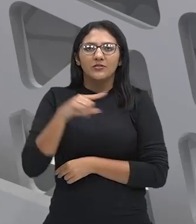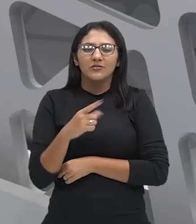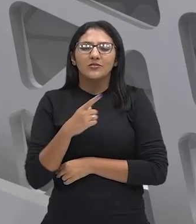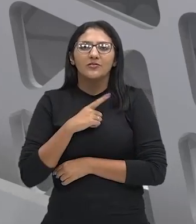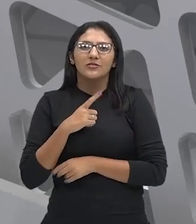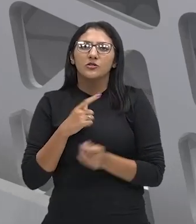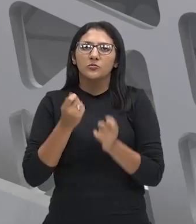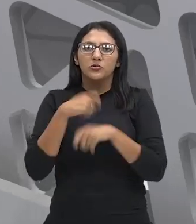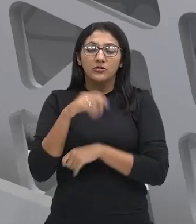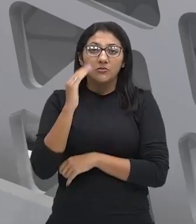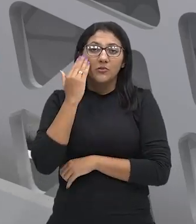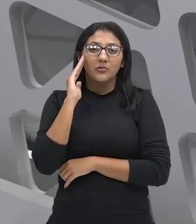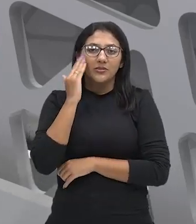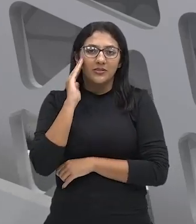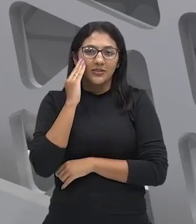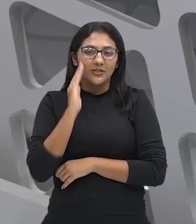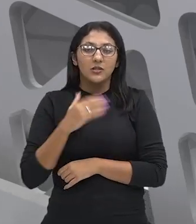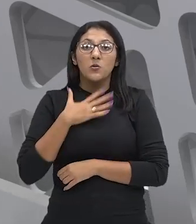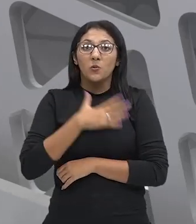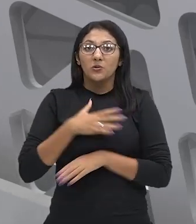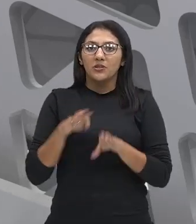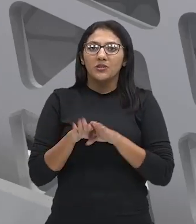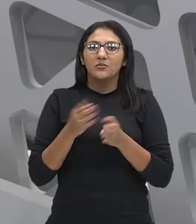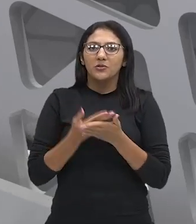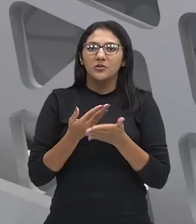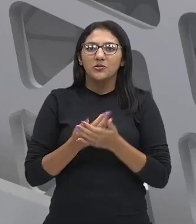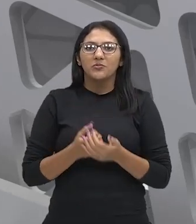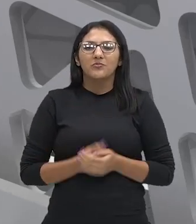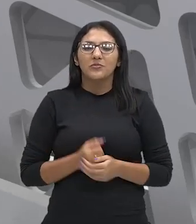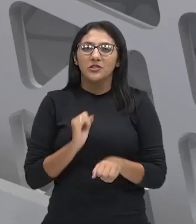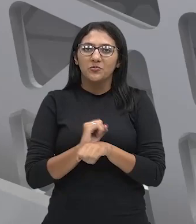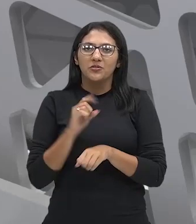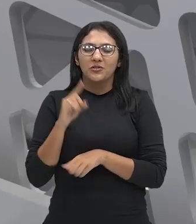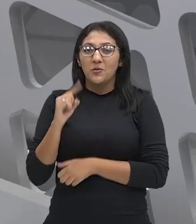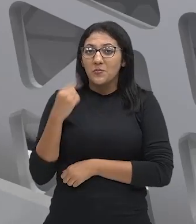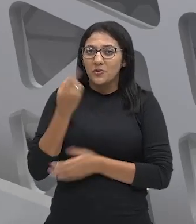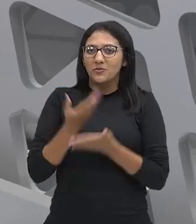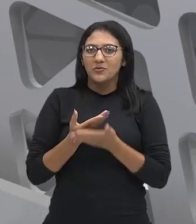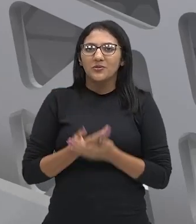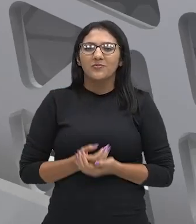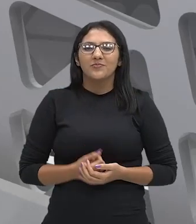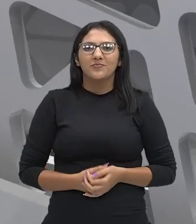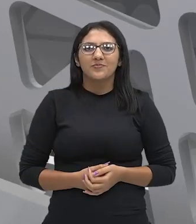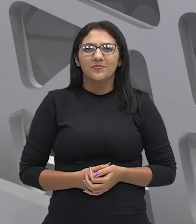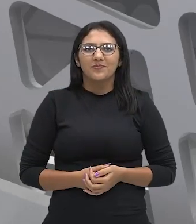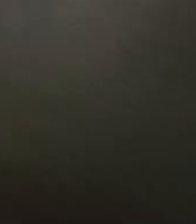tenham compreendido, tenham gostado da aula e aguardo vocês aí na nossa próxima aula.